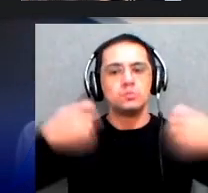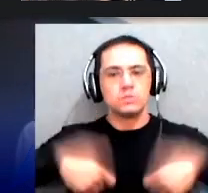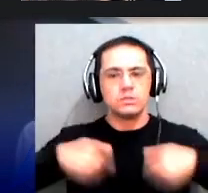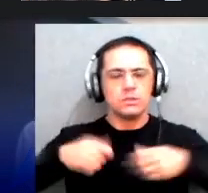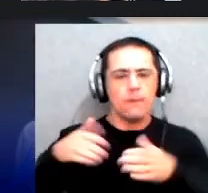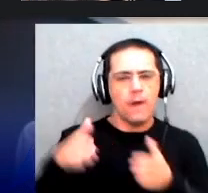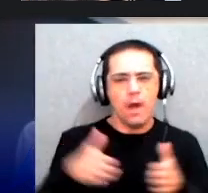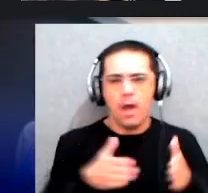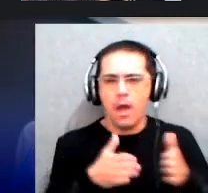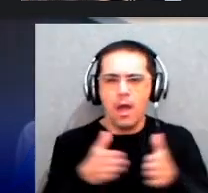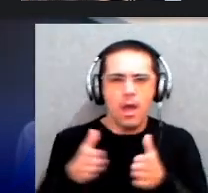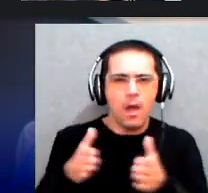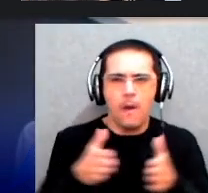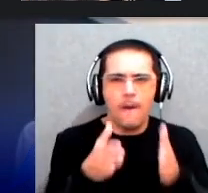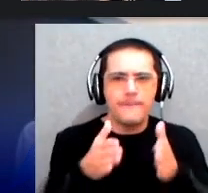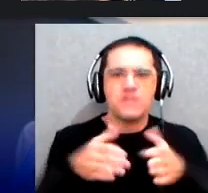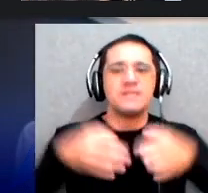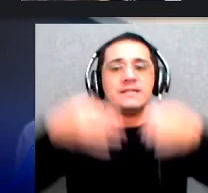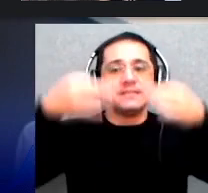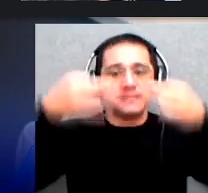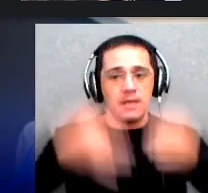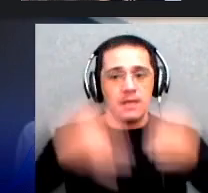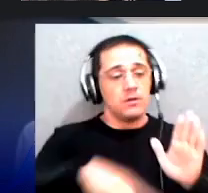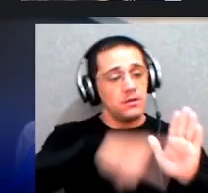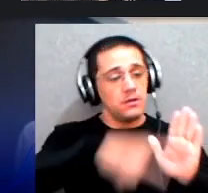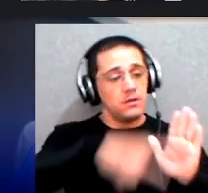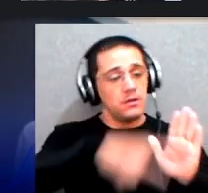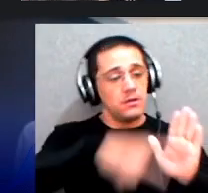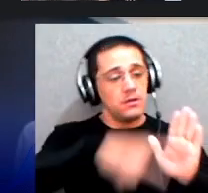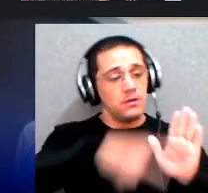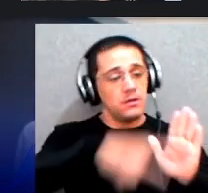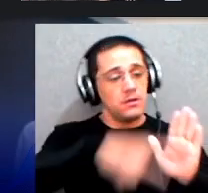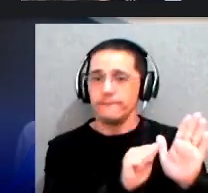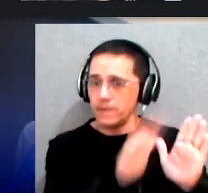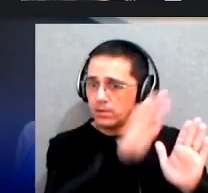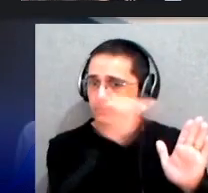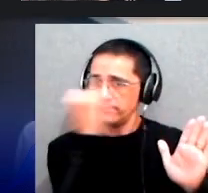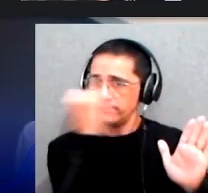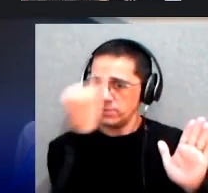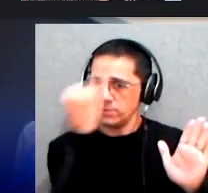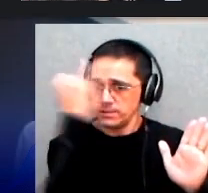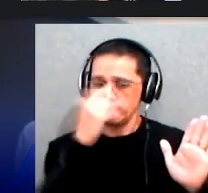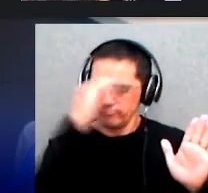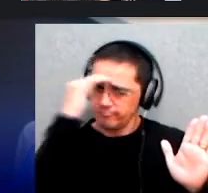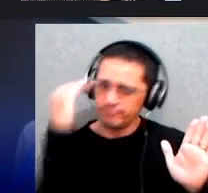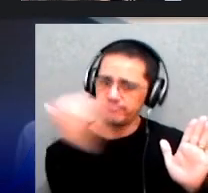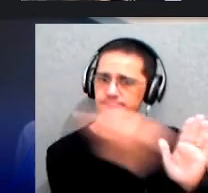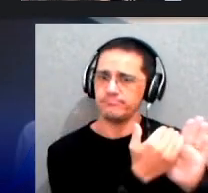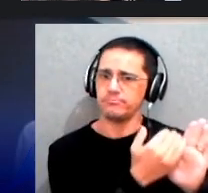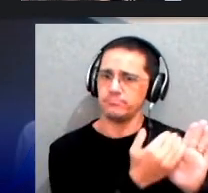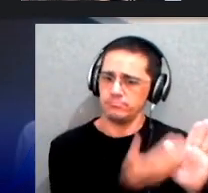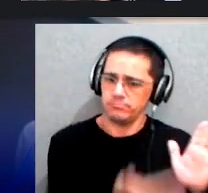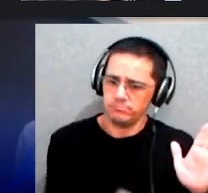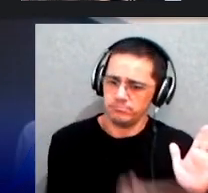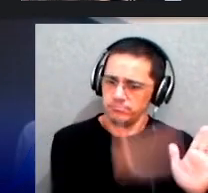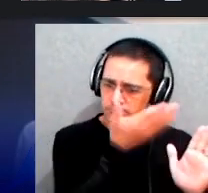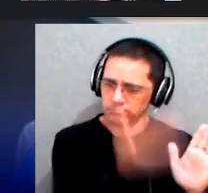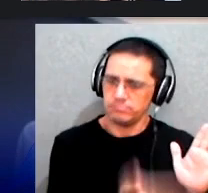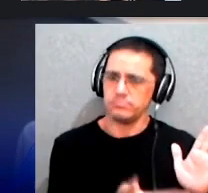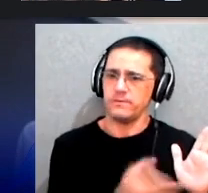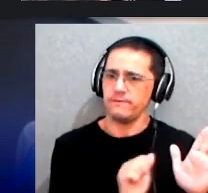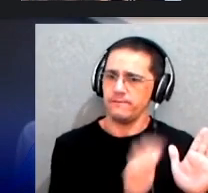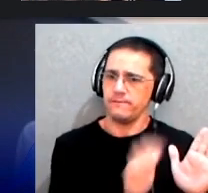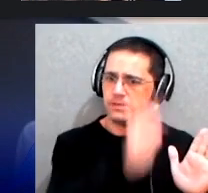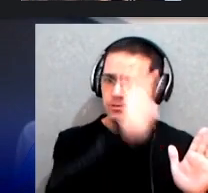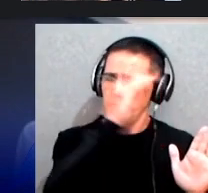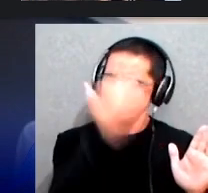professor Aurito sempre ensina. A regra vale. Então, se a regra vale e ela tem que ser seguida, vamos seguir a